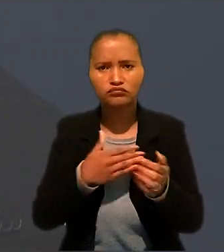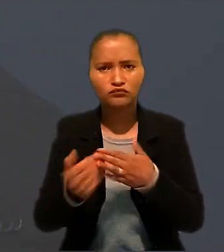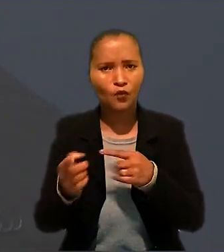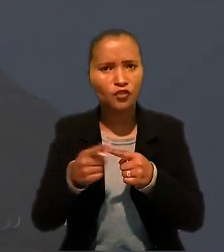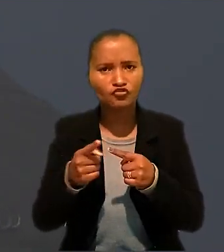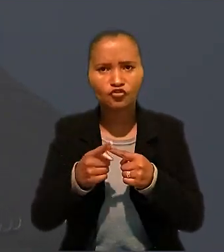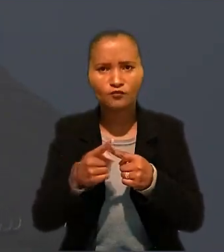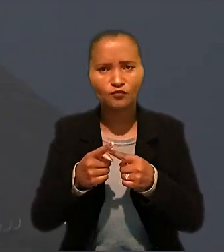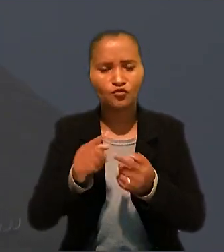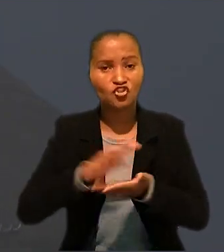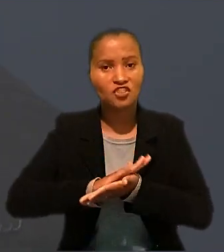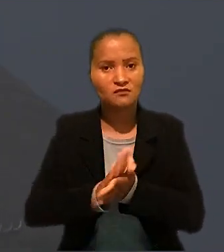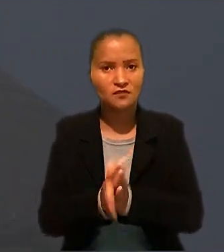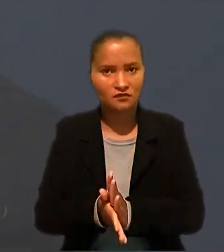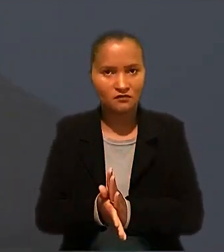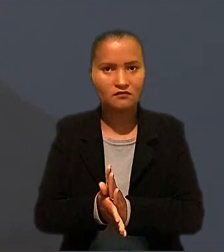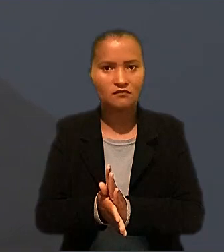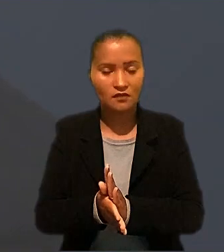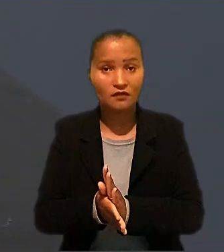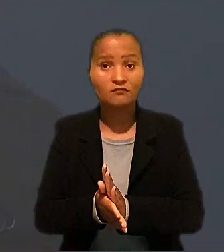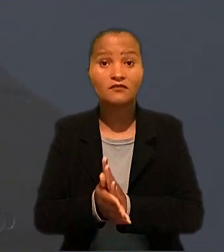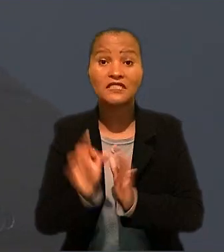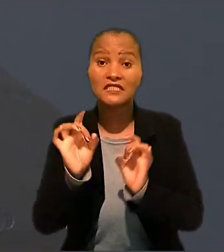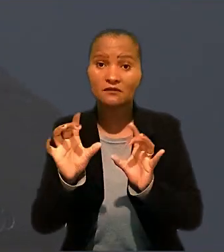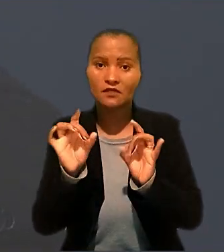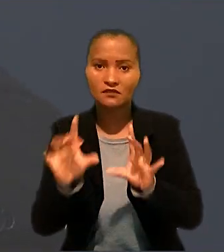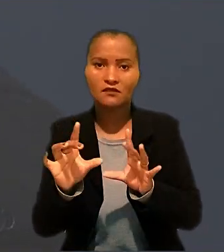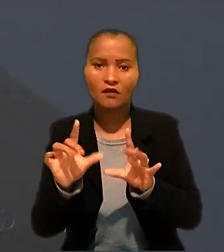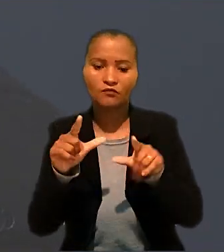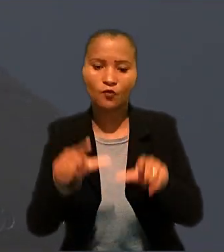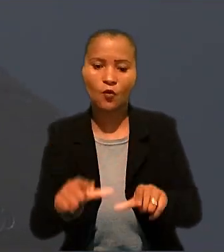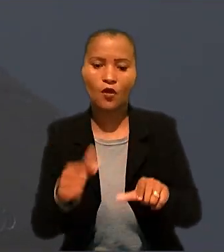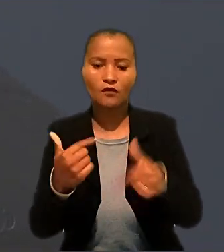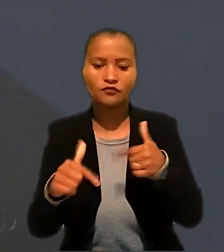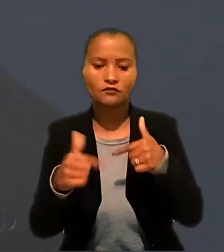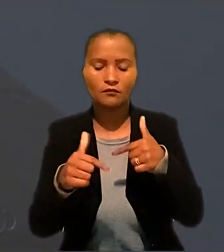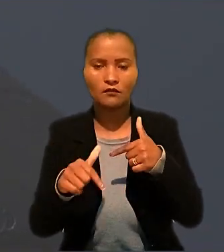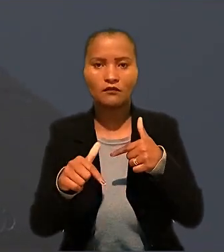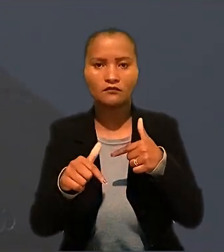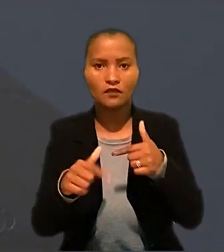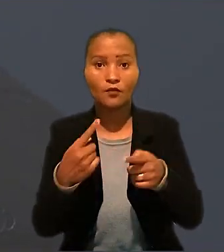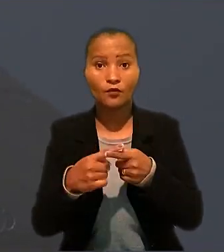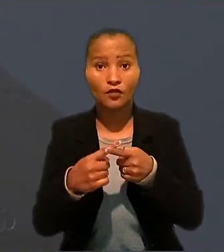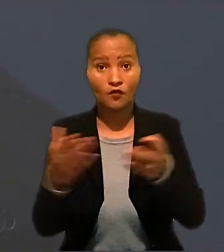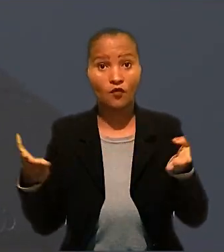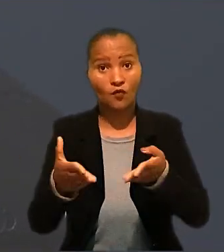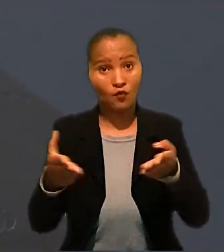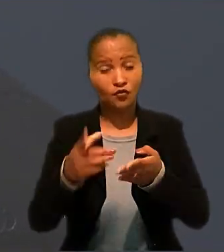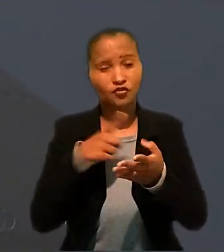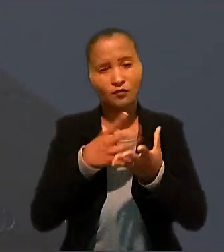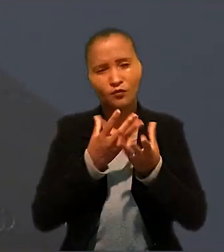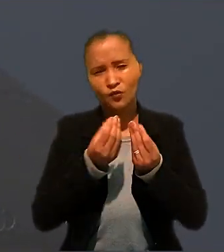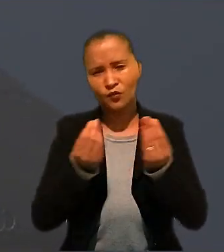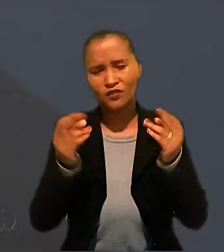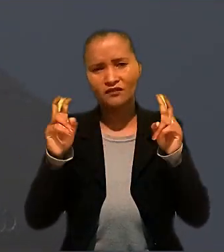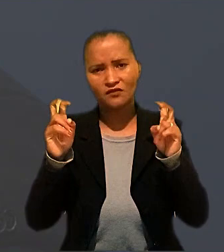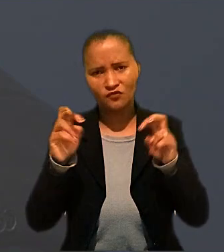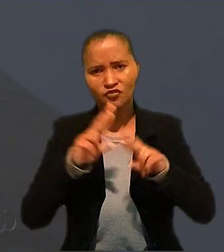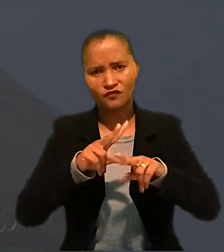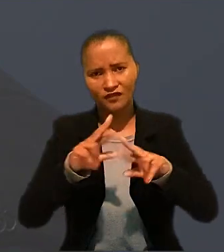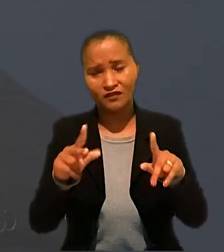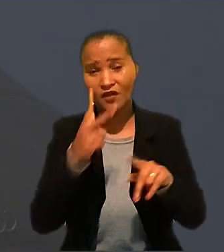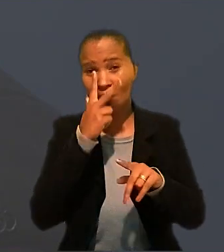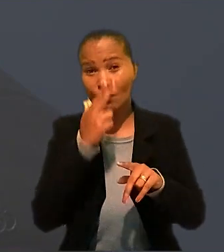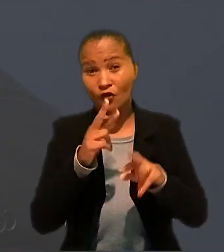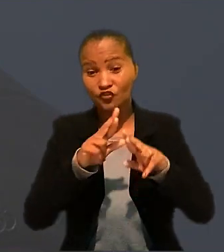qualquer âmbito, a discriminação, em especial no âmbito do trabalho, que hoje nós temos muitas questões ainda a serem